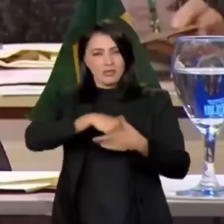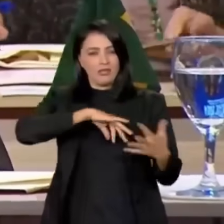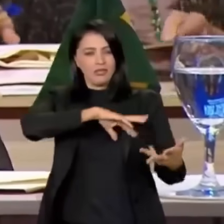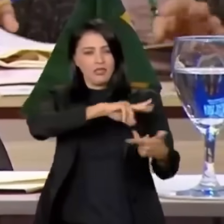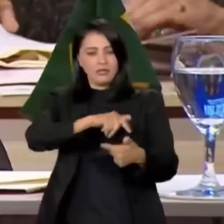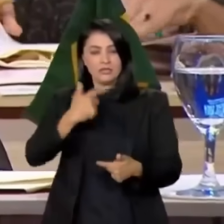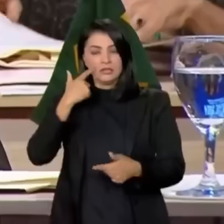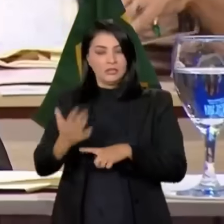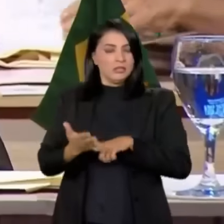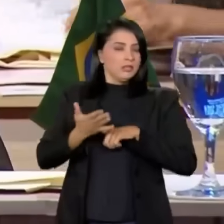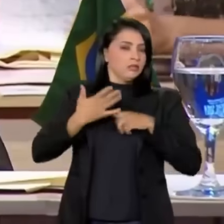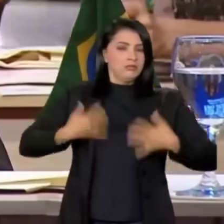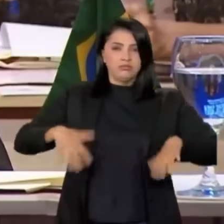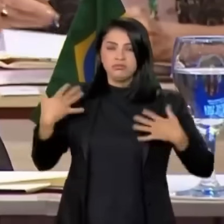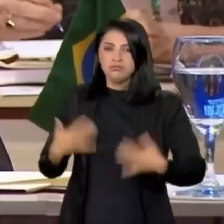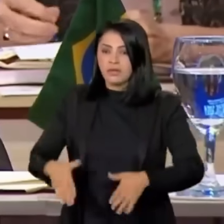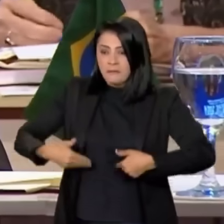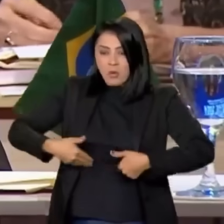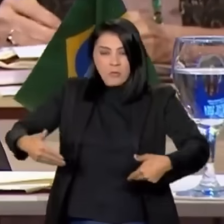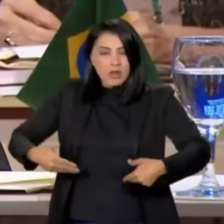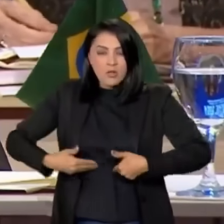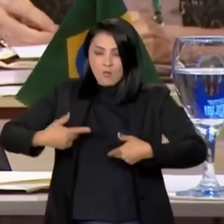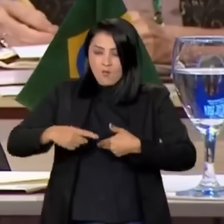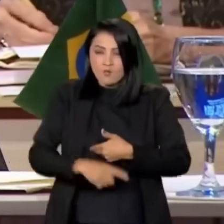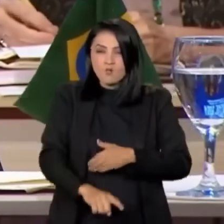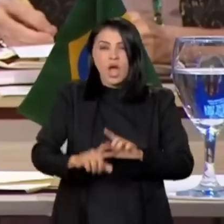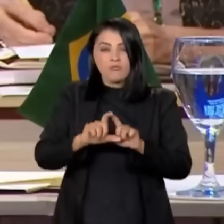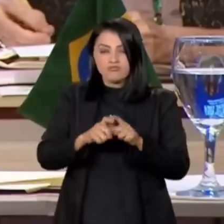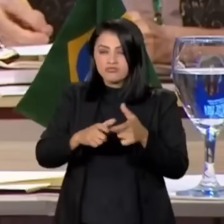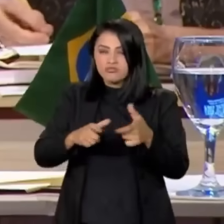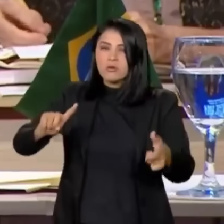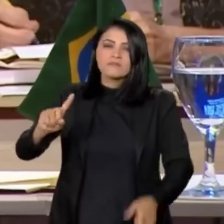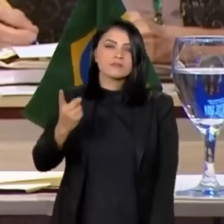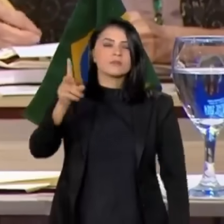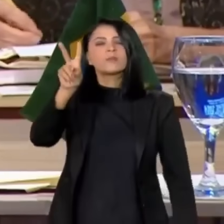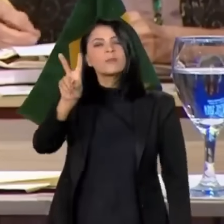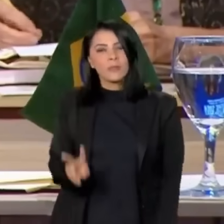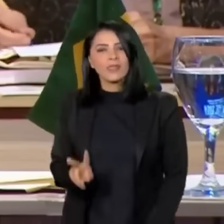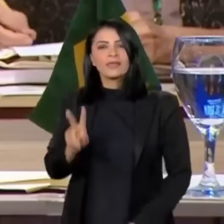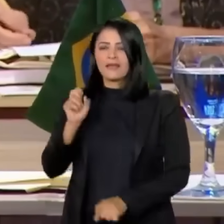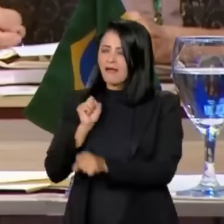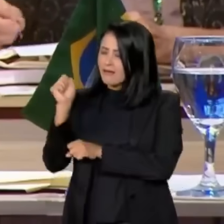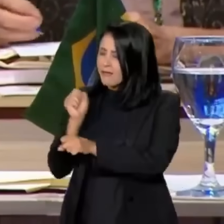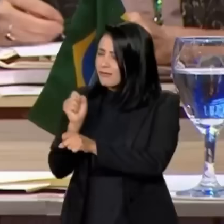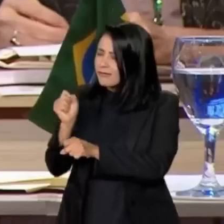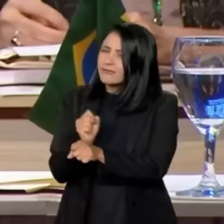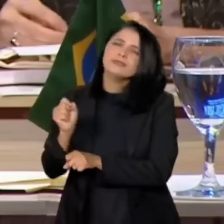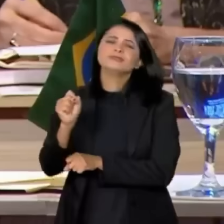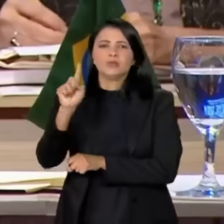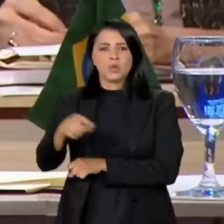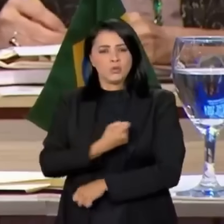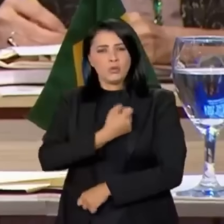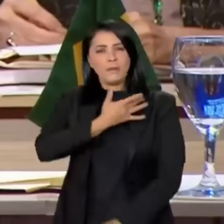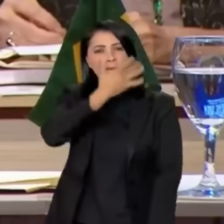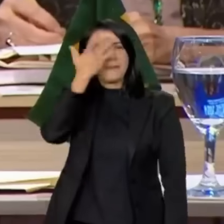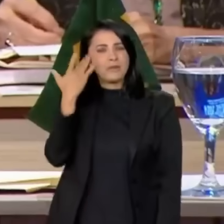estarrecedores. A pobreza extrema aumentou pela primeira vez em décadas. O número de